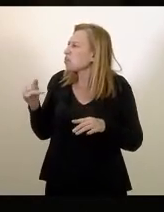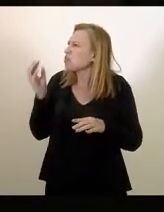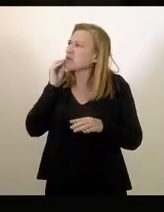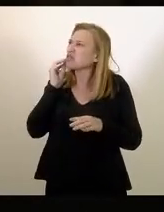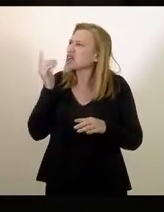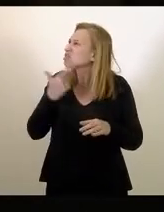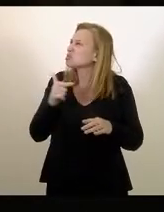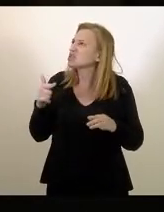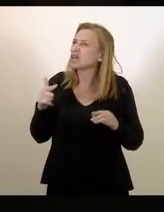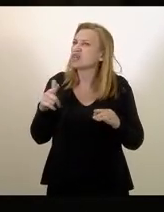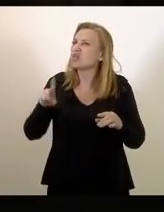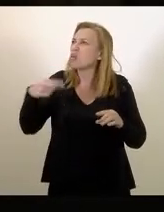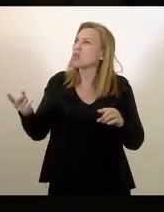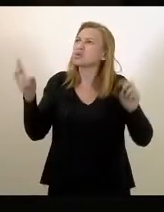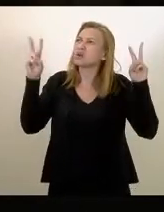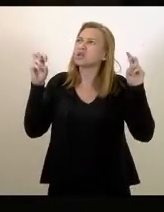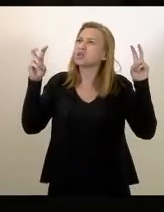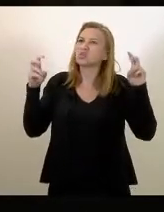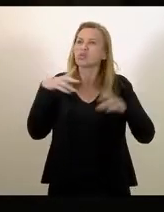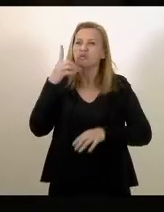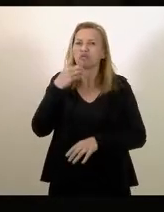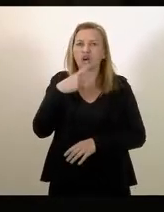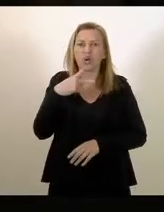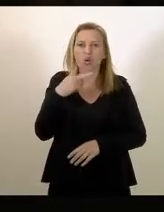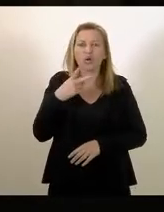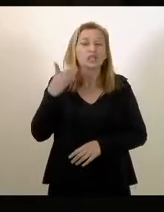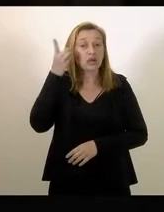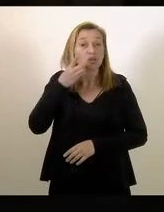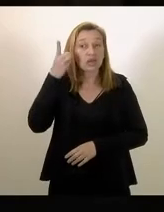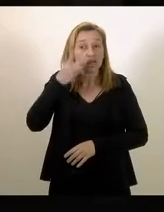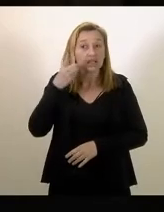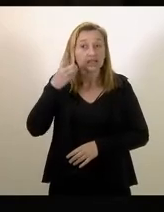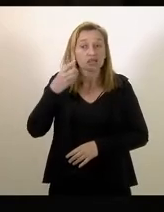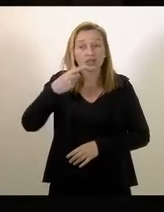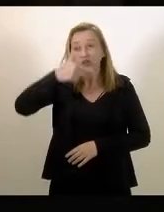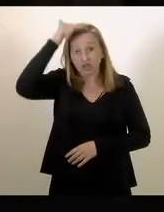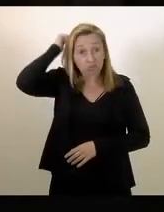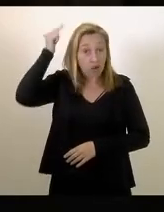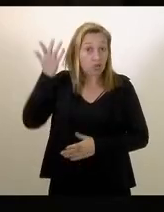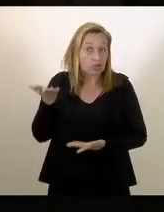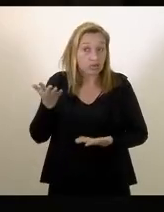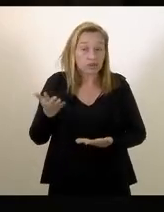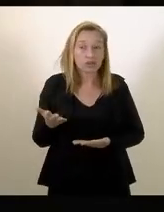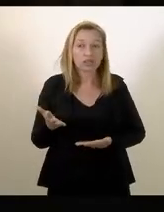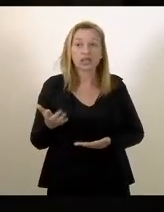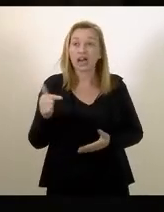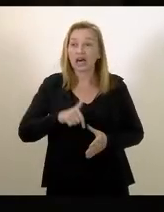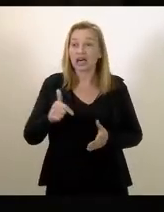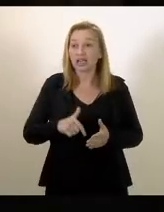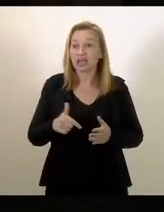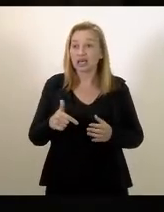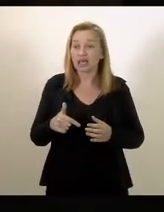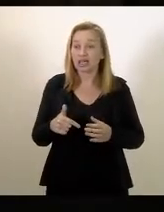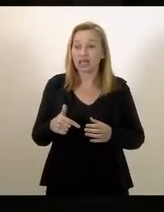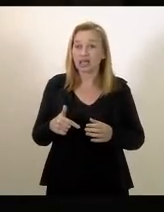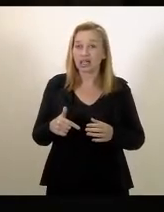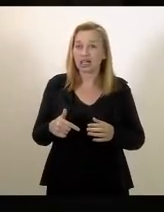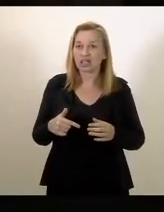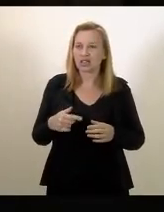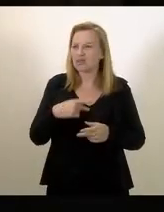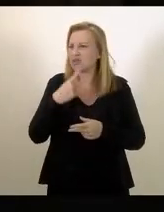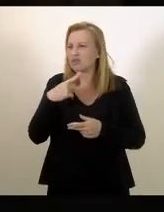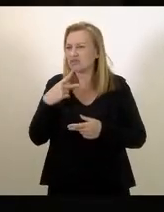um outro assunto como disse o nobre deputado Luiz Paulo da Rocha quer dizer aqui a gente é atropelado